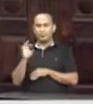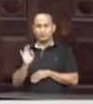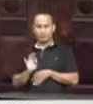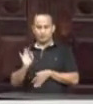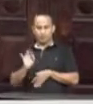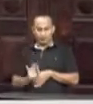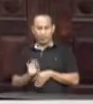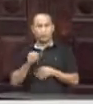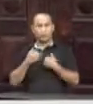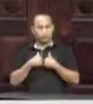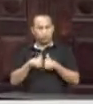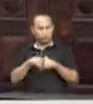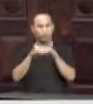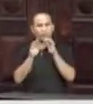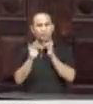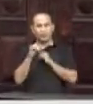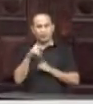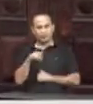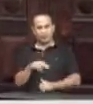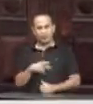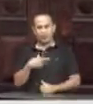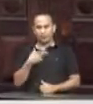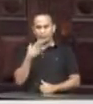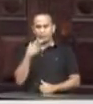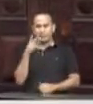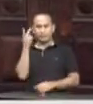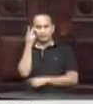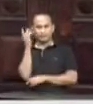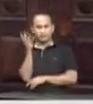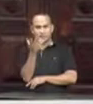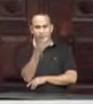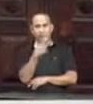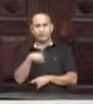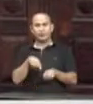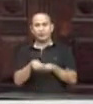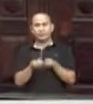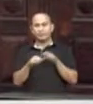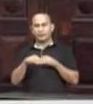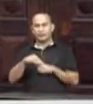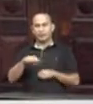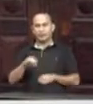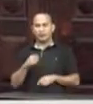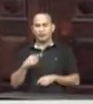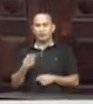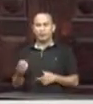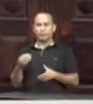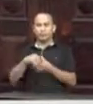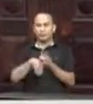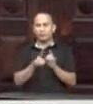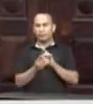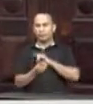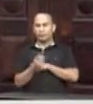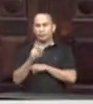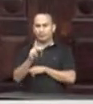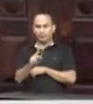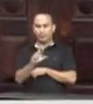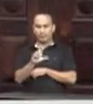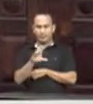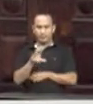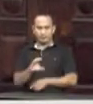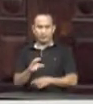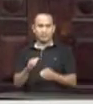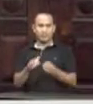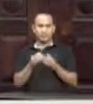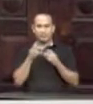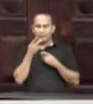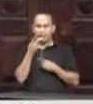remanescentes, permaneçam no FECAM para o saneamento, para o meio ambiente, eu votarei contrário a essa PLC. Por favor, uma